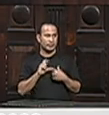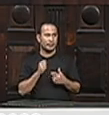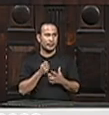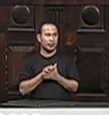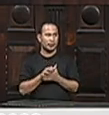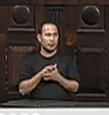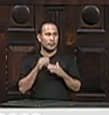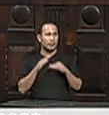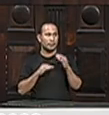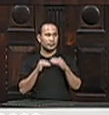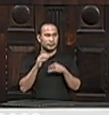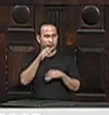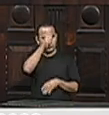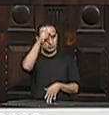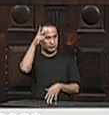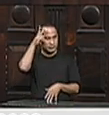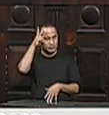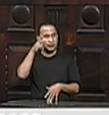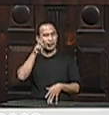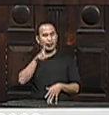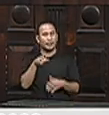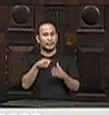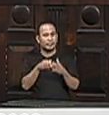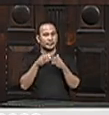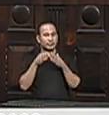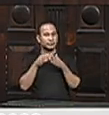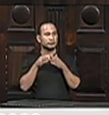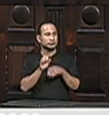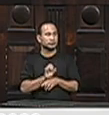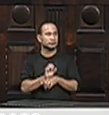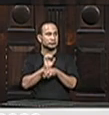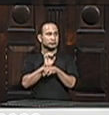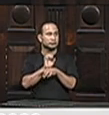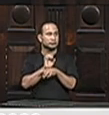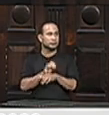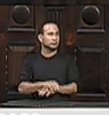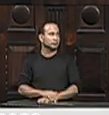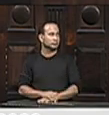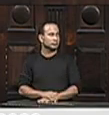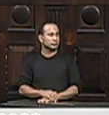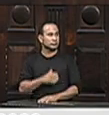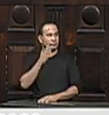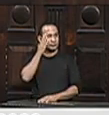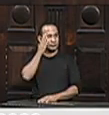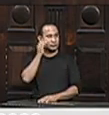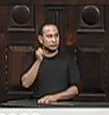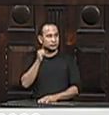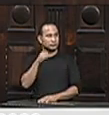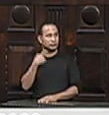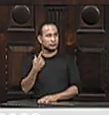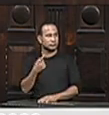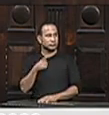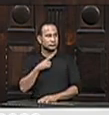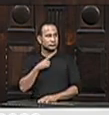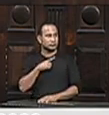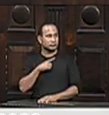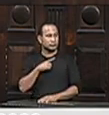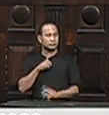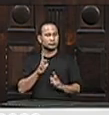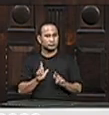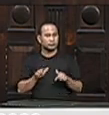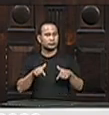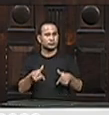frente realmente essa regularidade tenha continuidade. É isto que a gente tem que fazer. E o governador vai